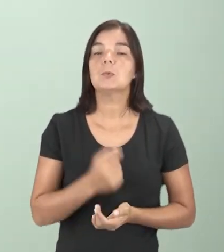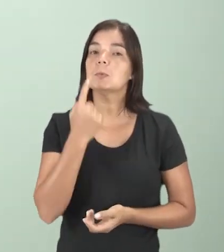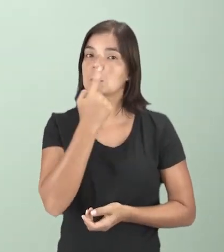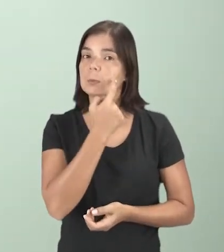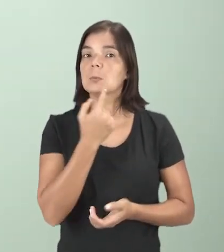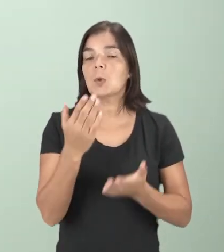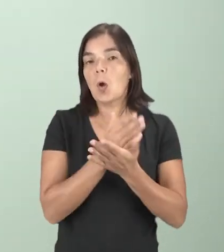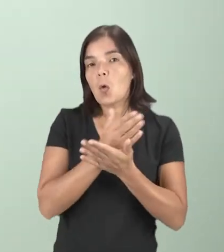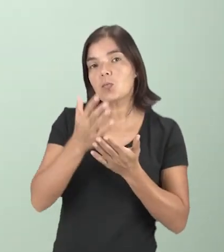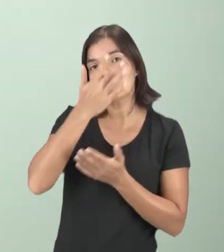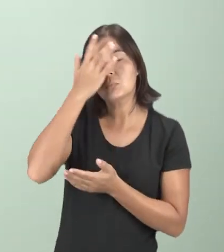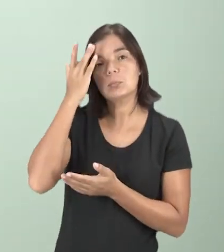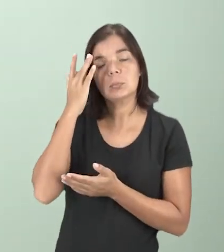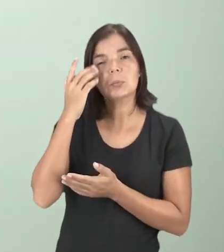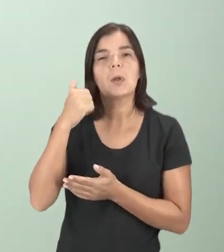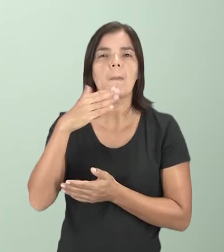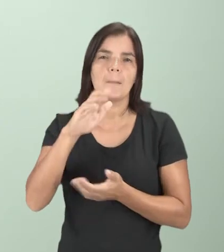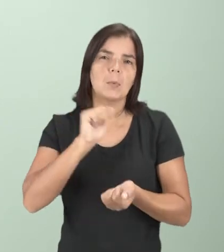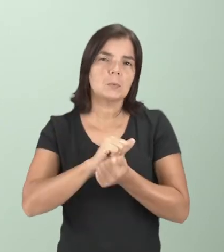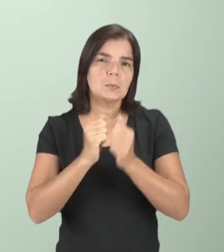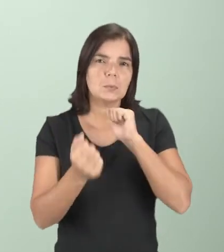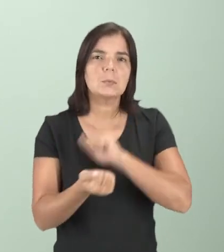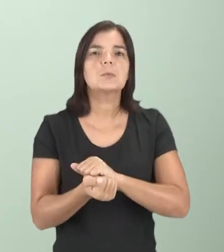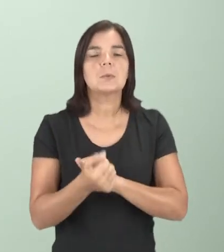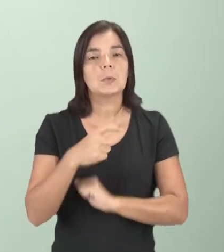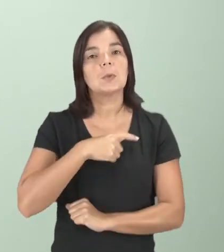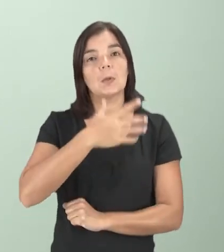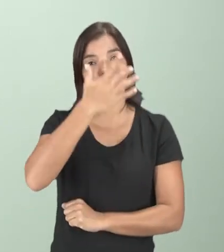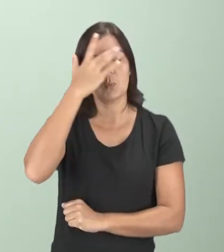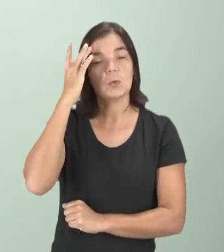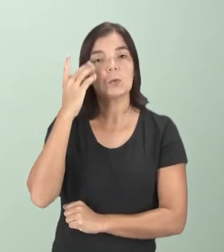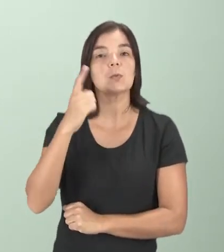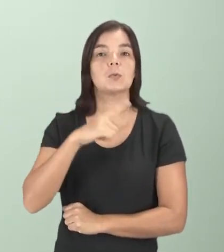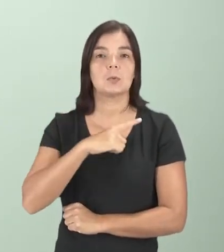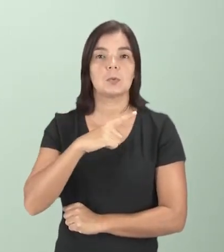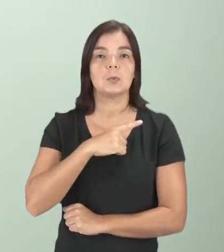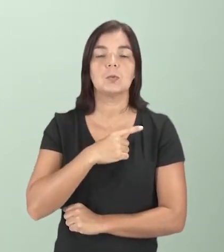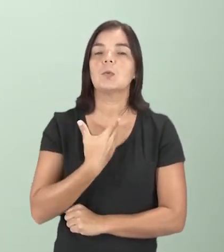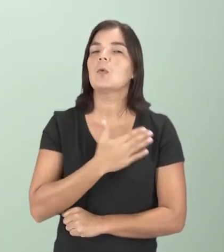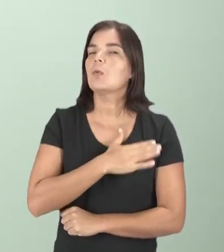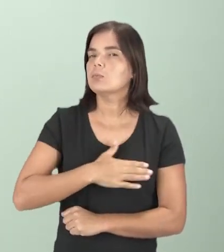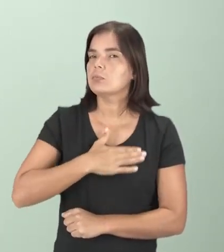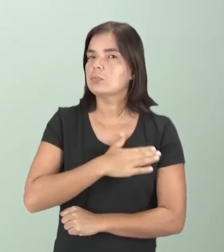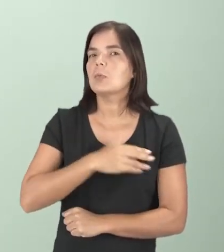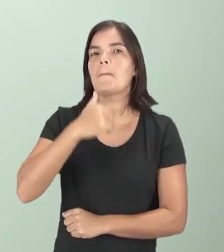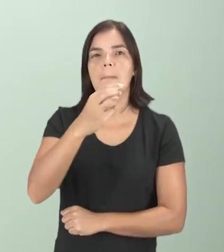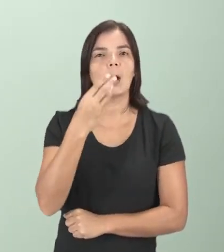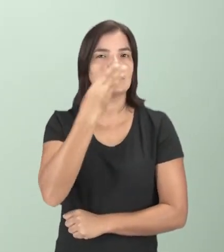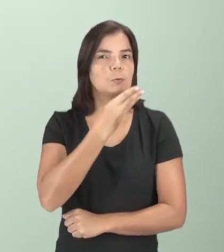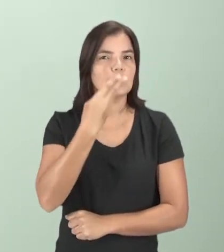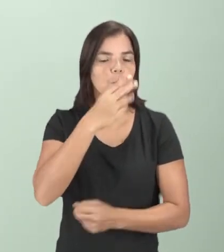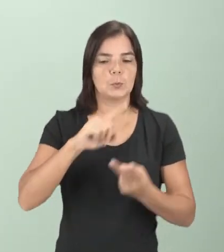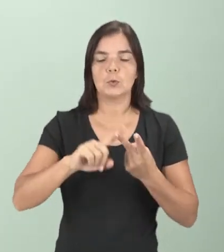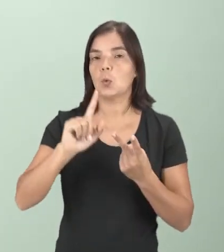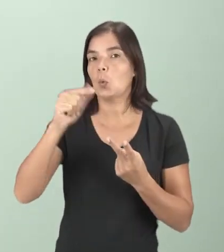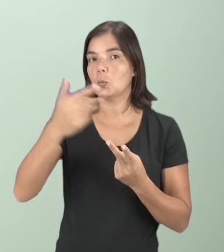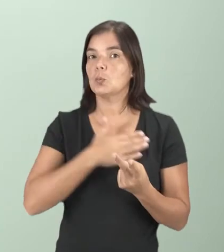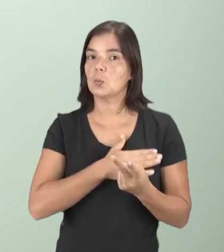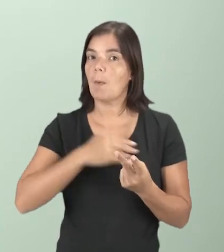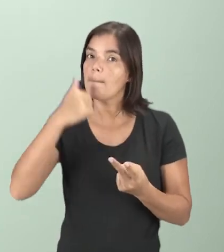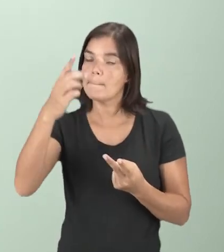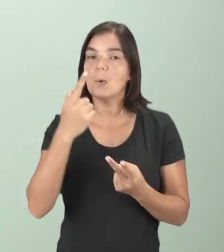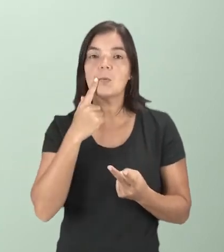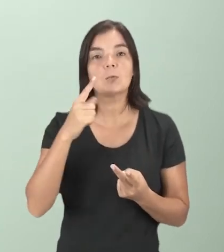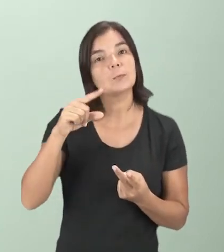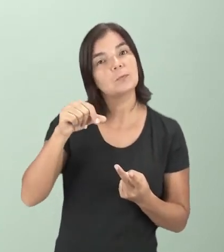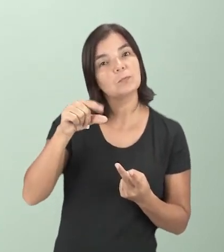de algumas pessoas são mais adaptados. Tem pessoas que gostam mais de doce, outras pessoas gostam mais